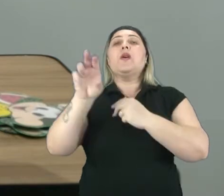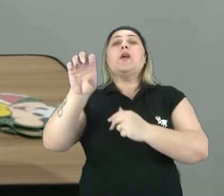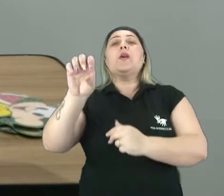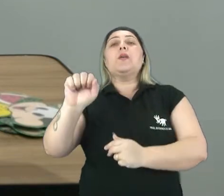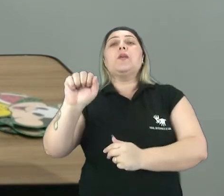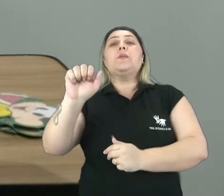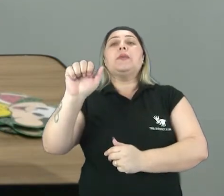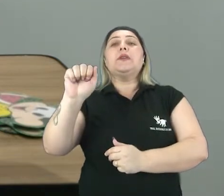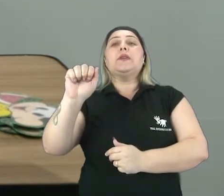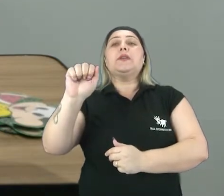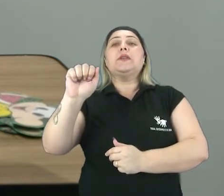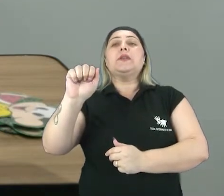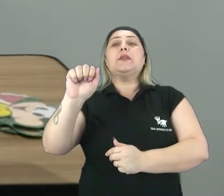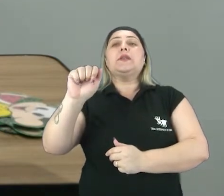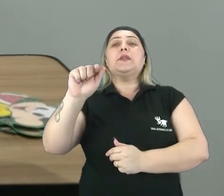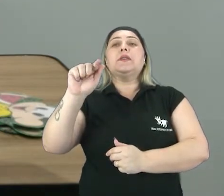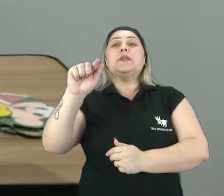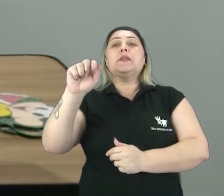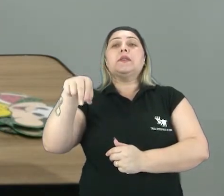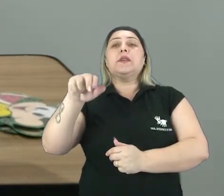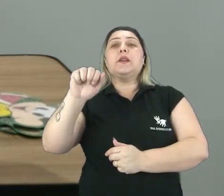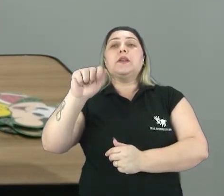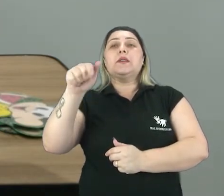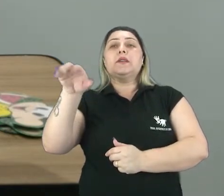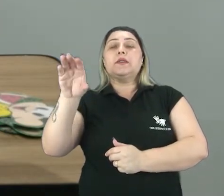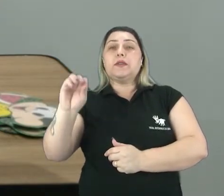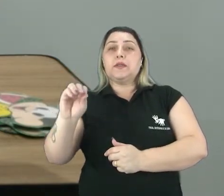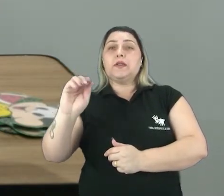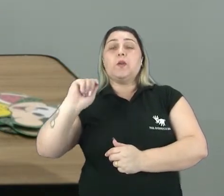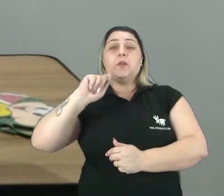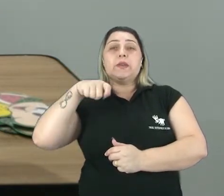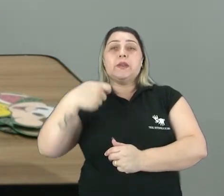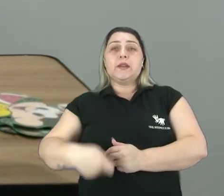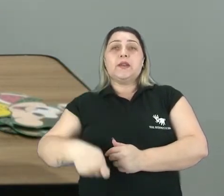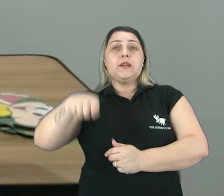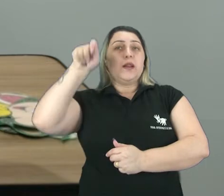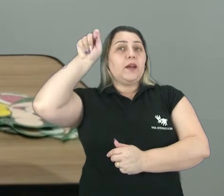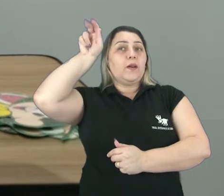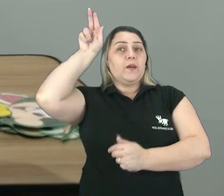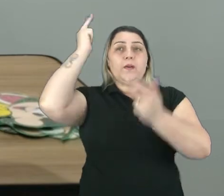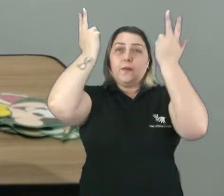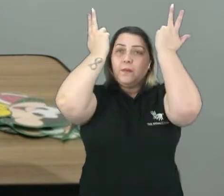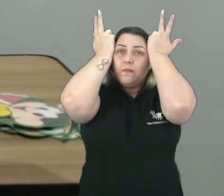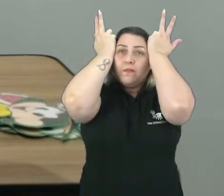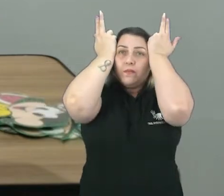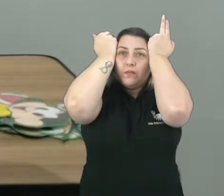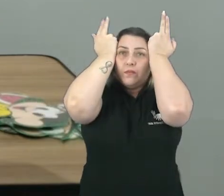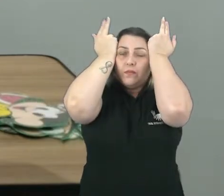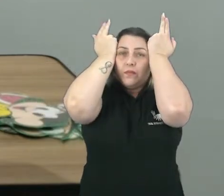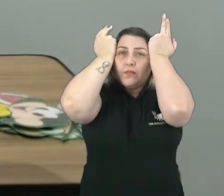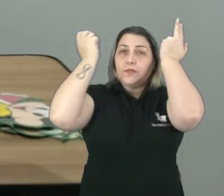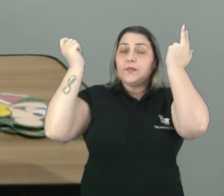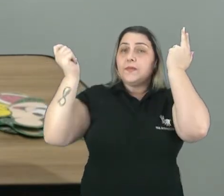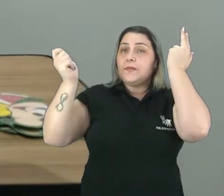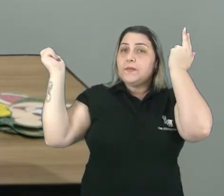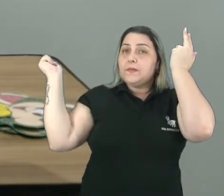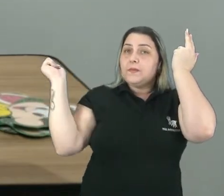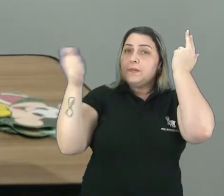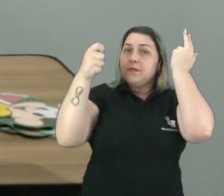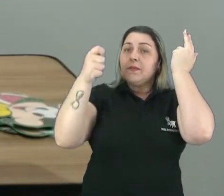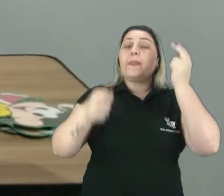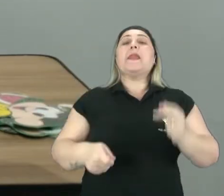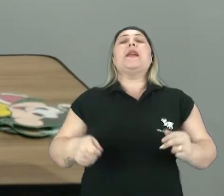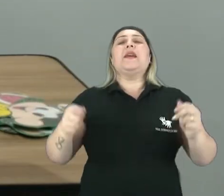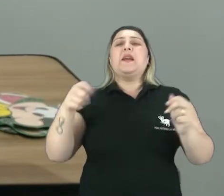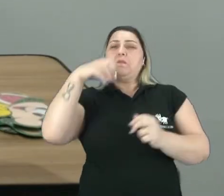de Sansão, é o nome dele, certo? A Mônica, ela tem um temperamento assim bem bravo,